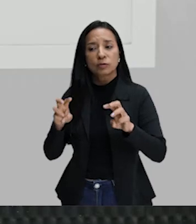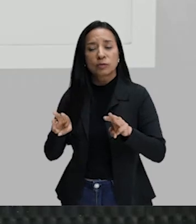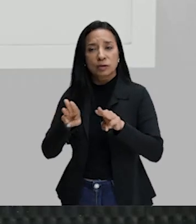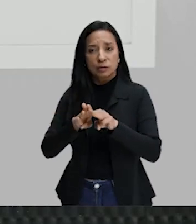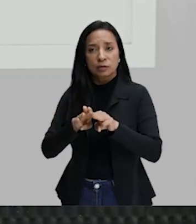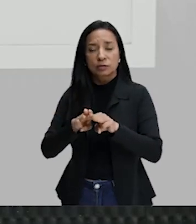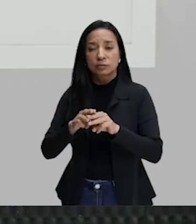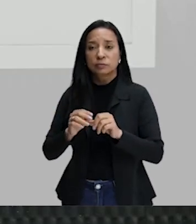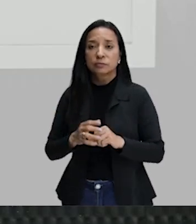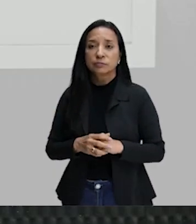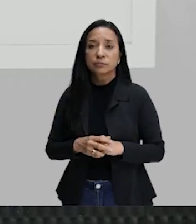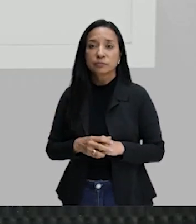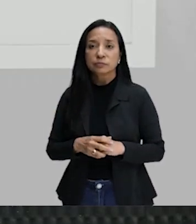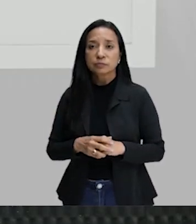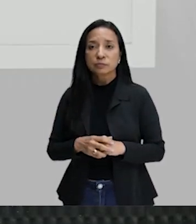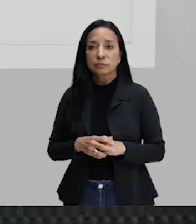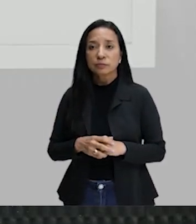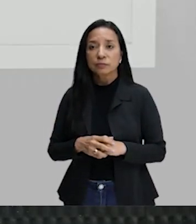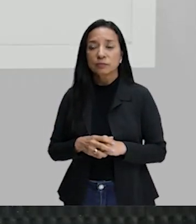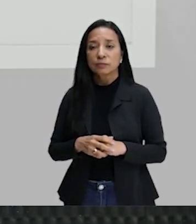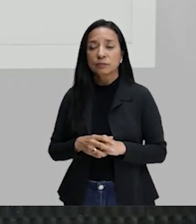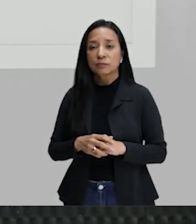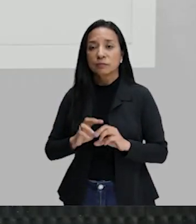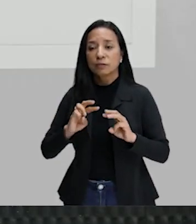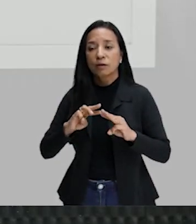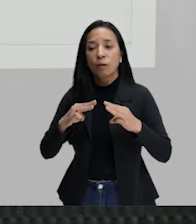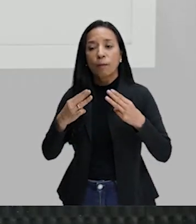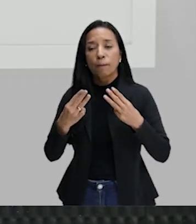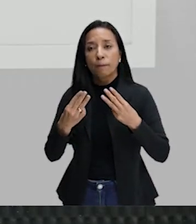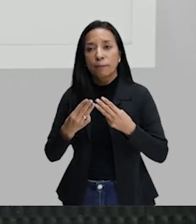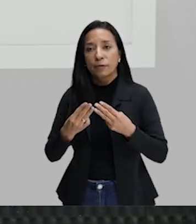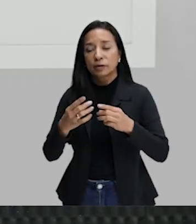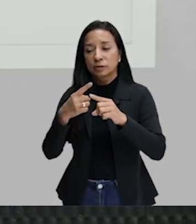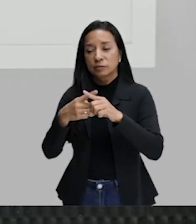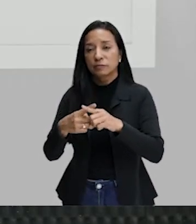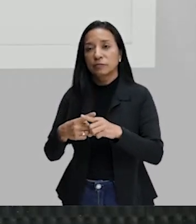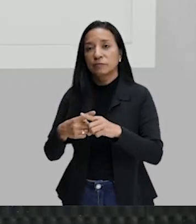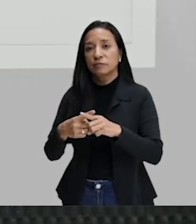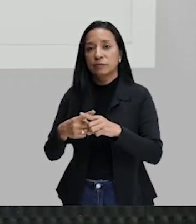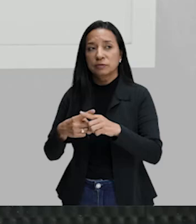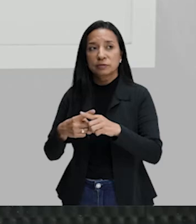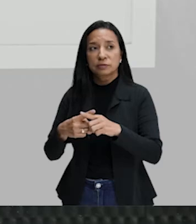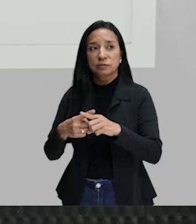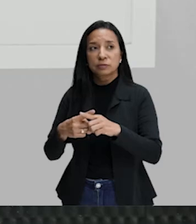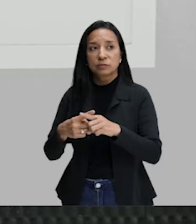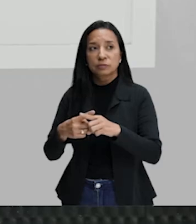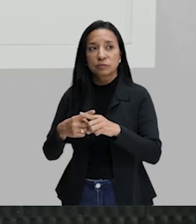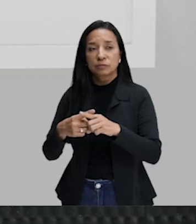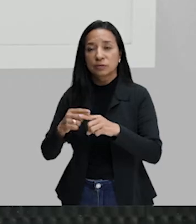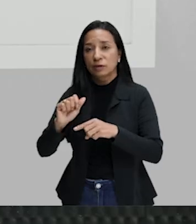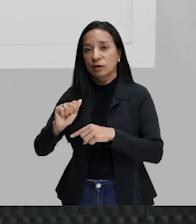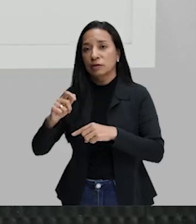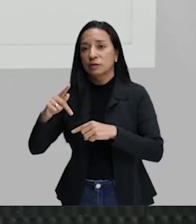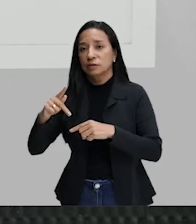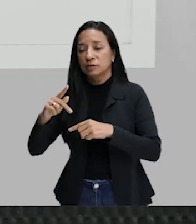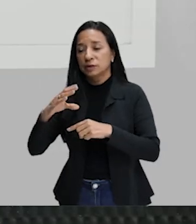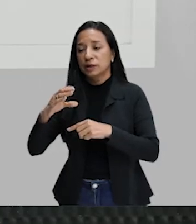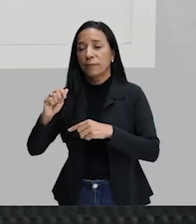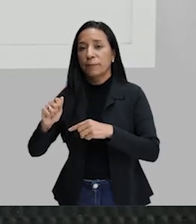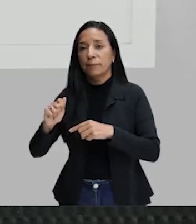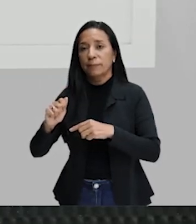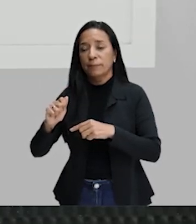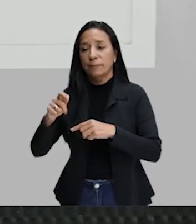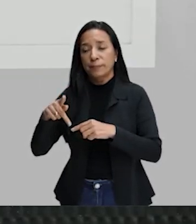Ó. Força magnética vai ser massa vezes a aceleração centrípeta. Tá ok? O que é a